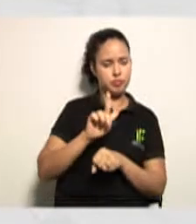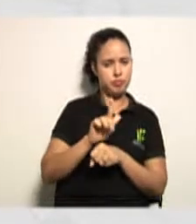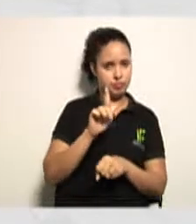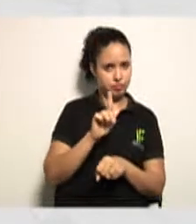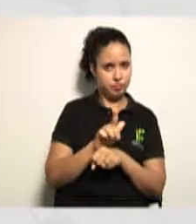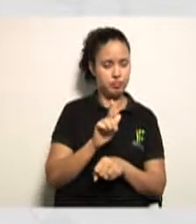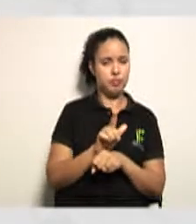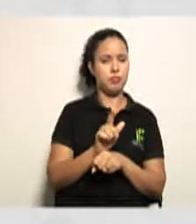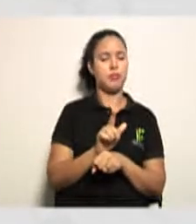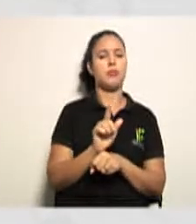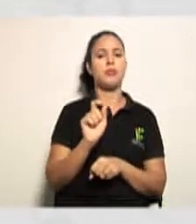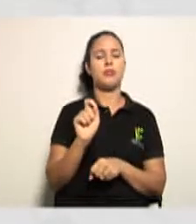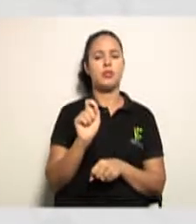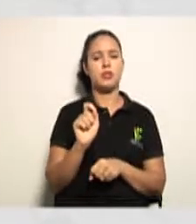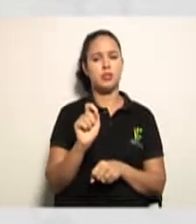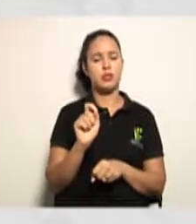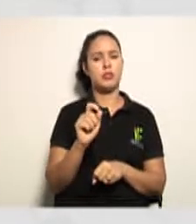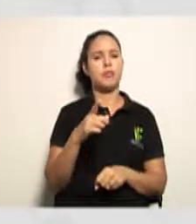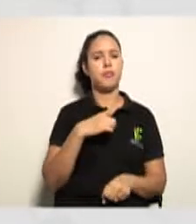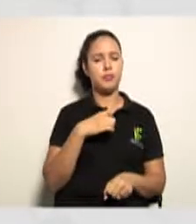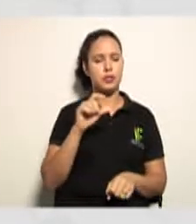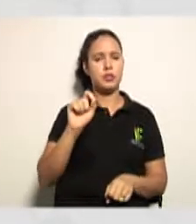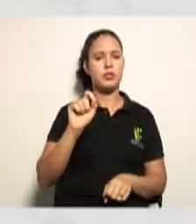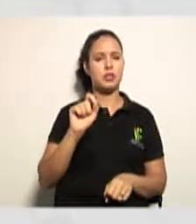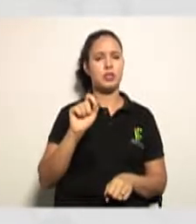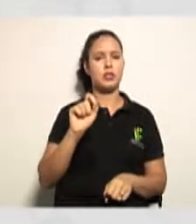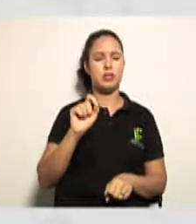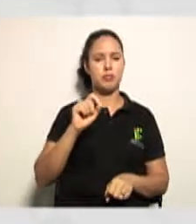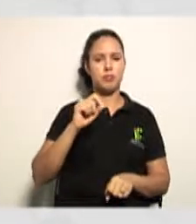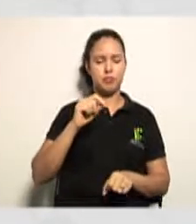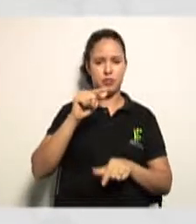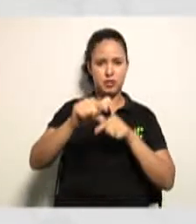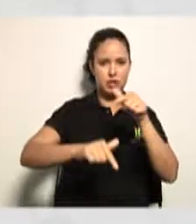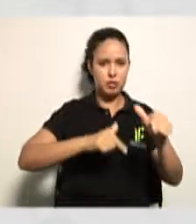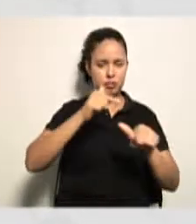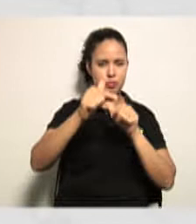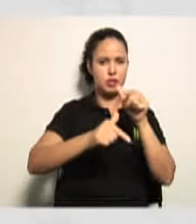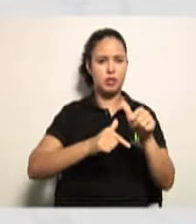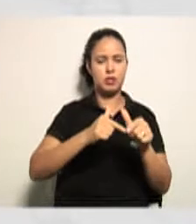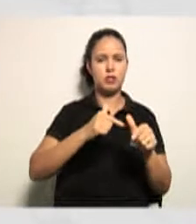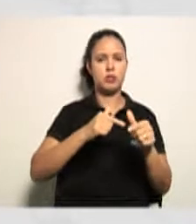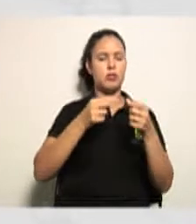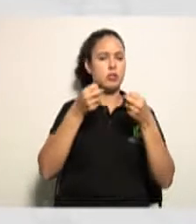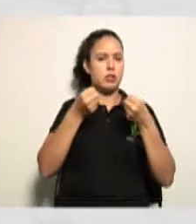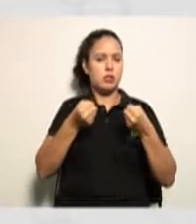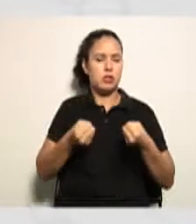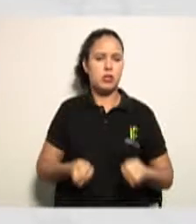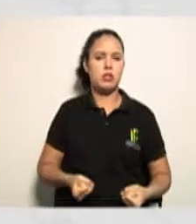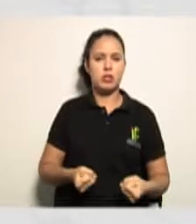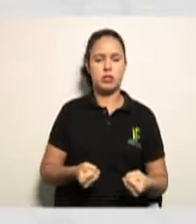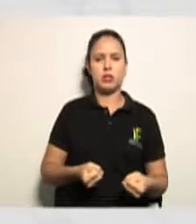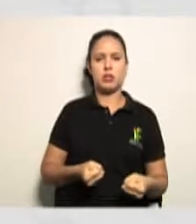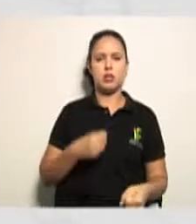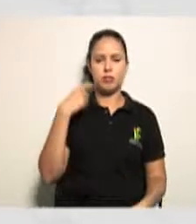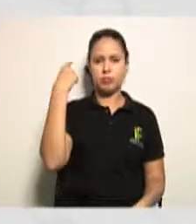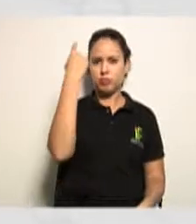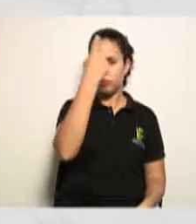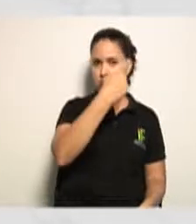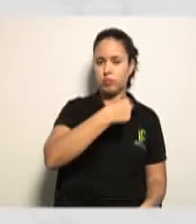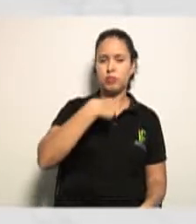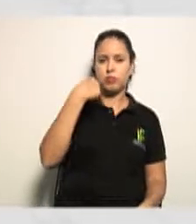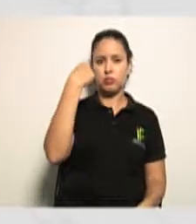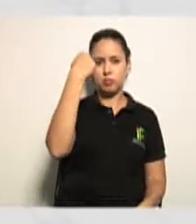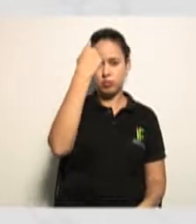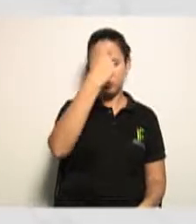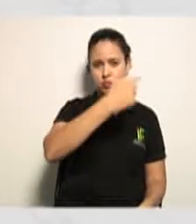tão positivos. As jornadas de trabalho eram muito exaustivas, jornadas de trabalho de mais de 12 horas por